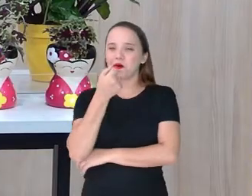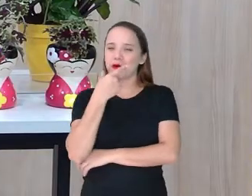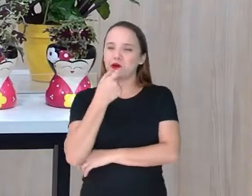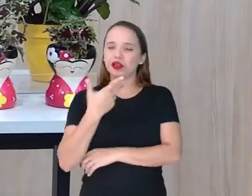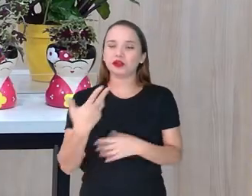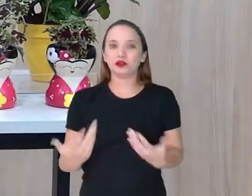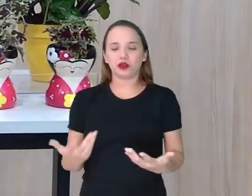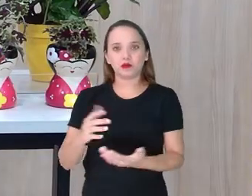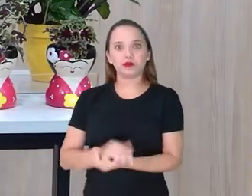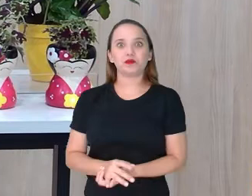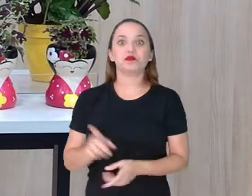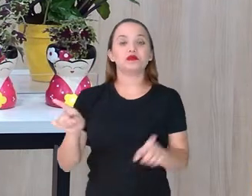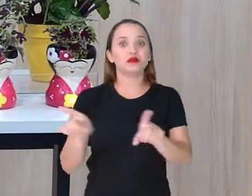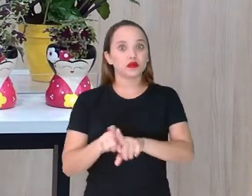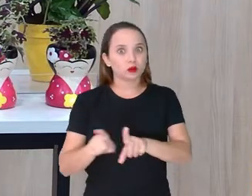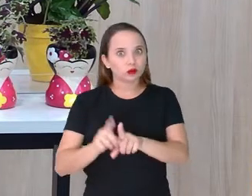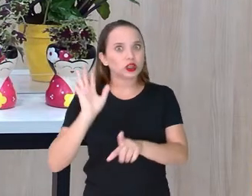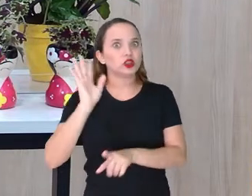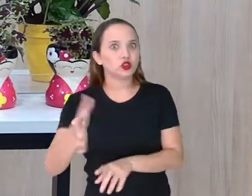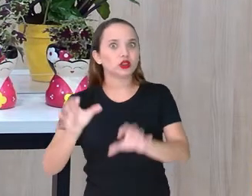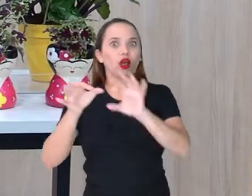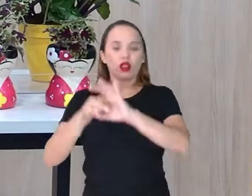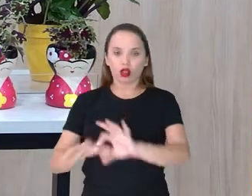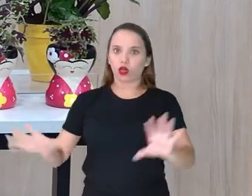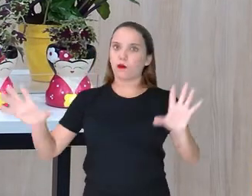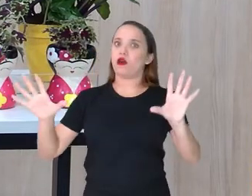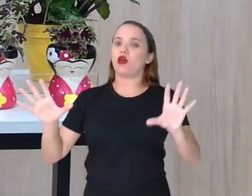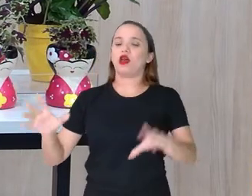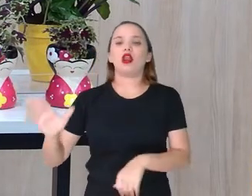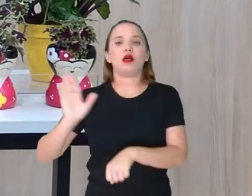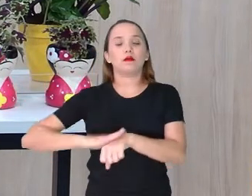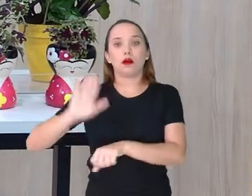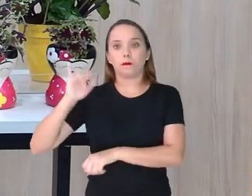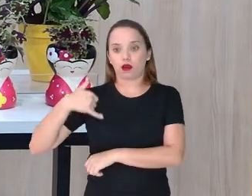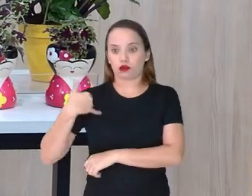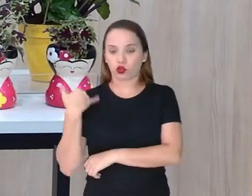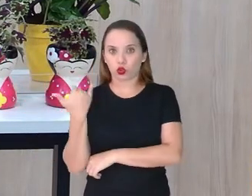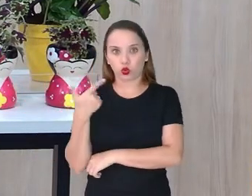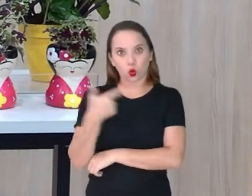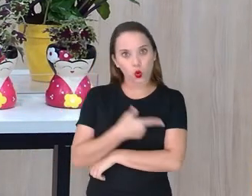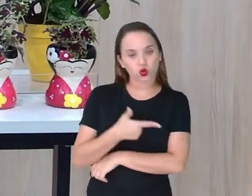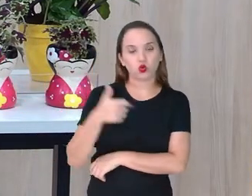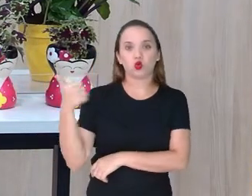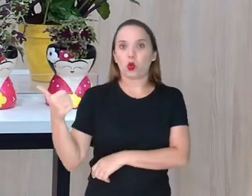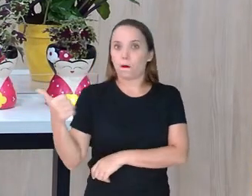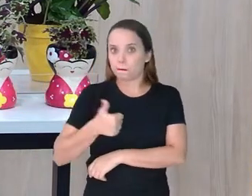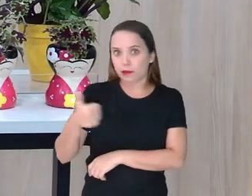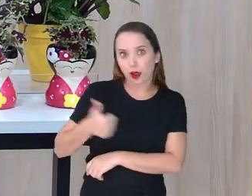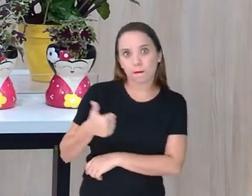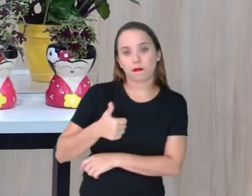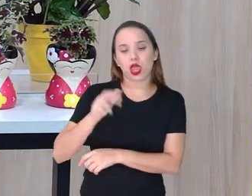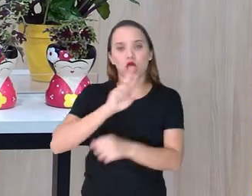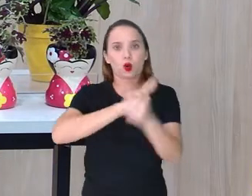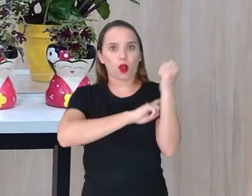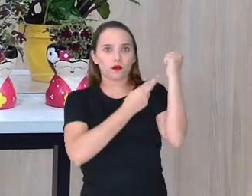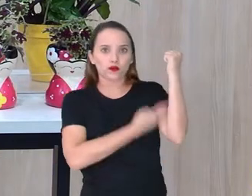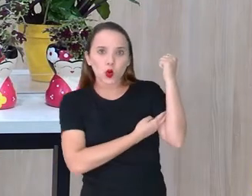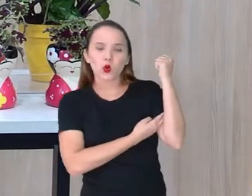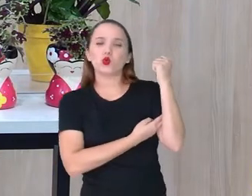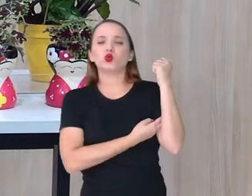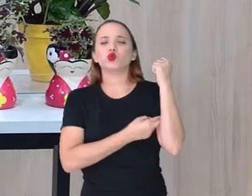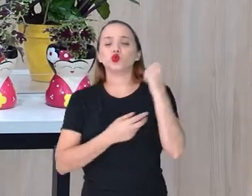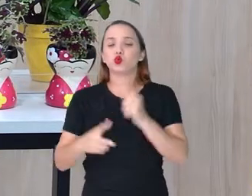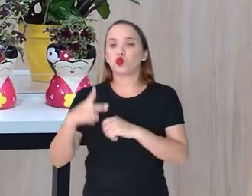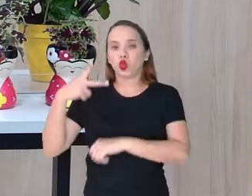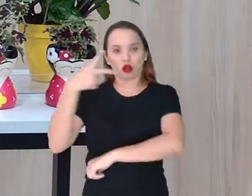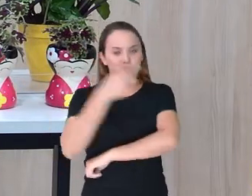e já está liberado o reforço para mais de 12 anos, o primeiro reforço da dose de Covid, professora, além das doses de